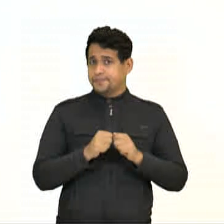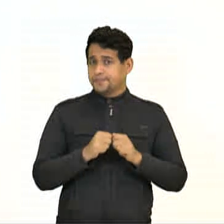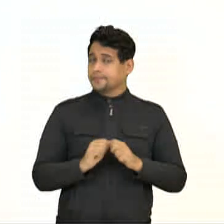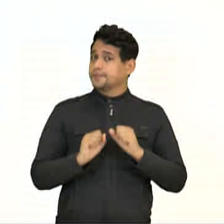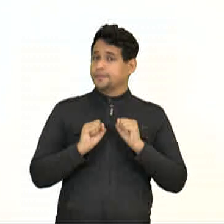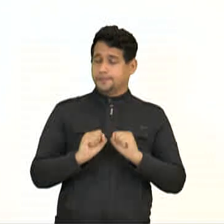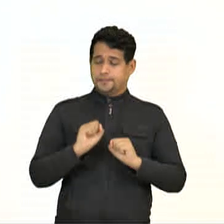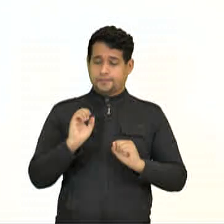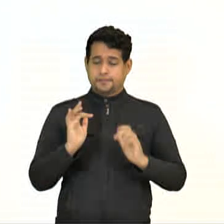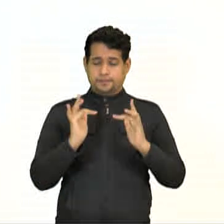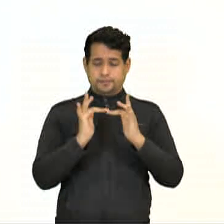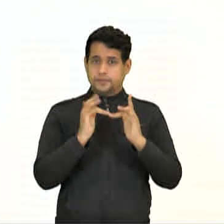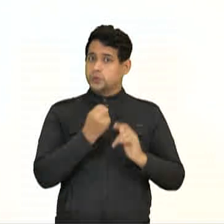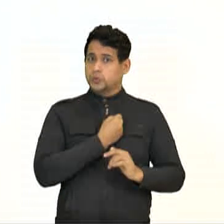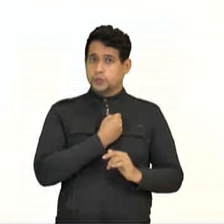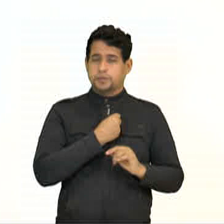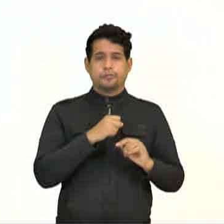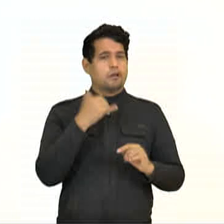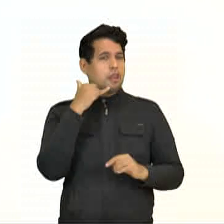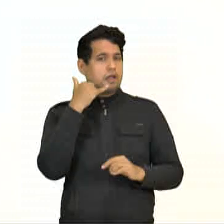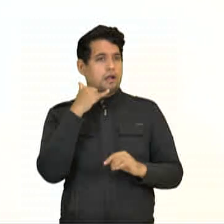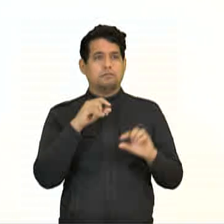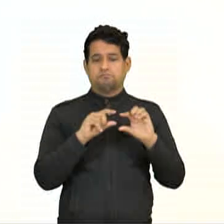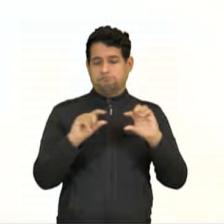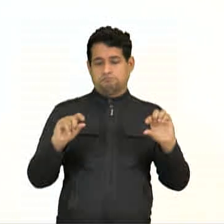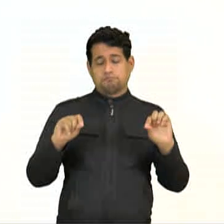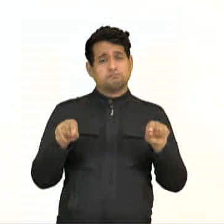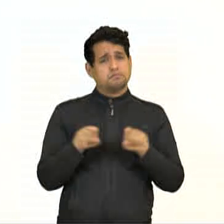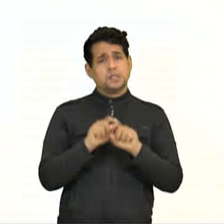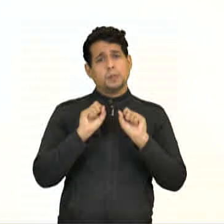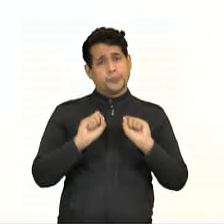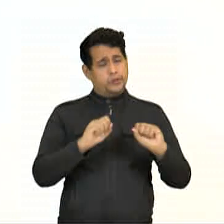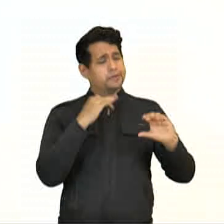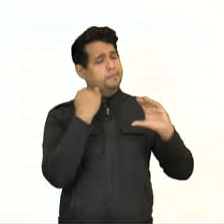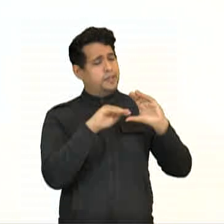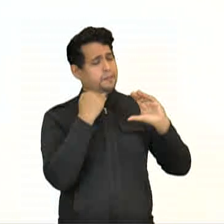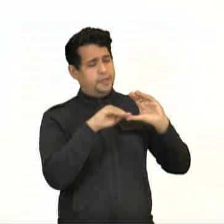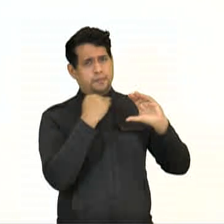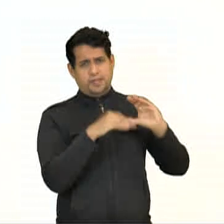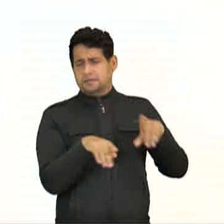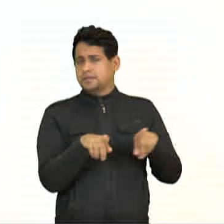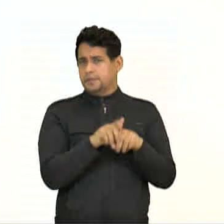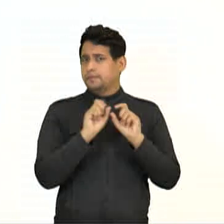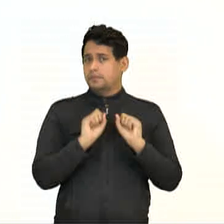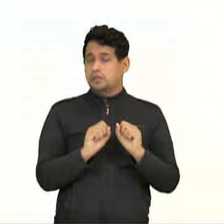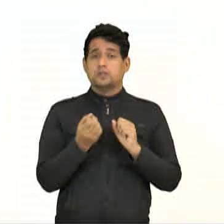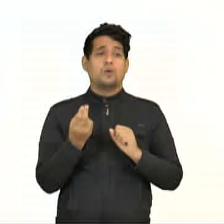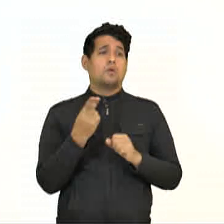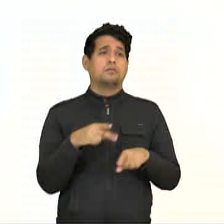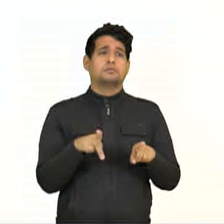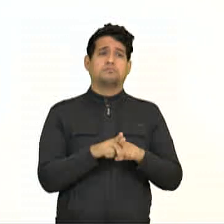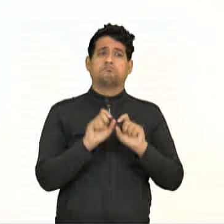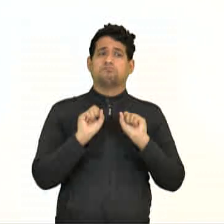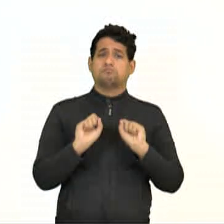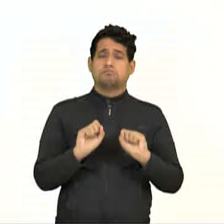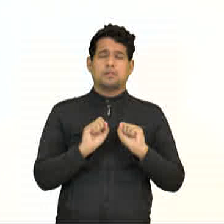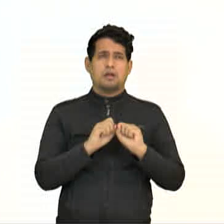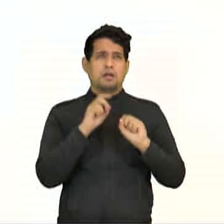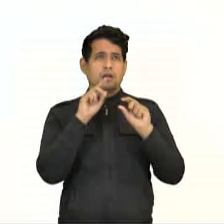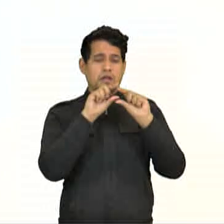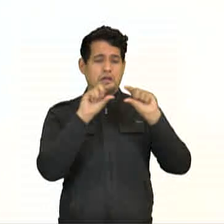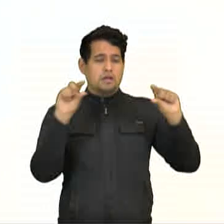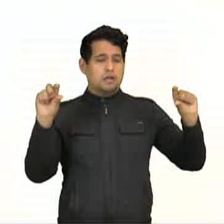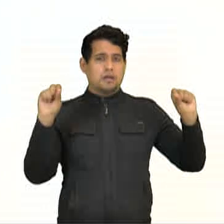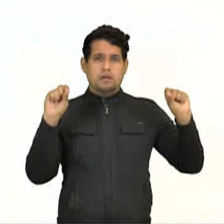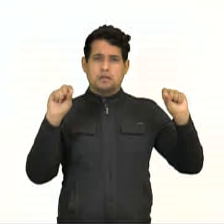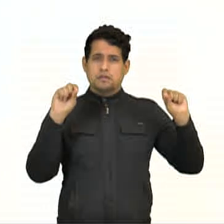posso ligar para o número, eu posso enviar um e-mail, ou eu posso entrar na